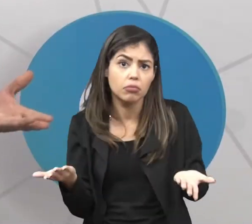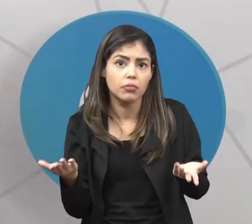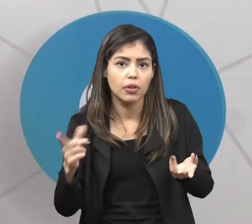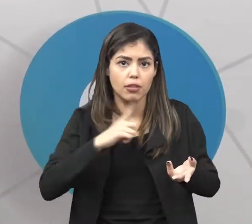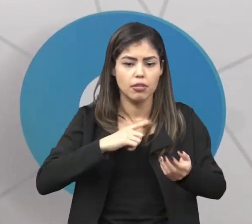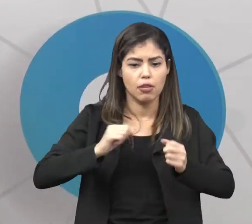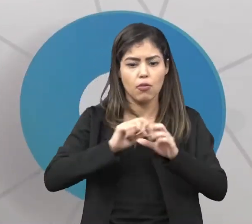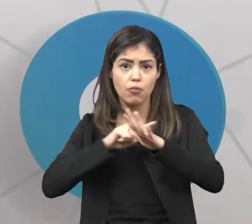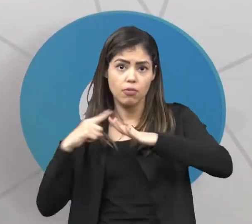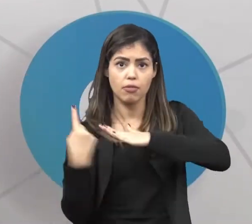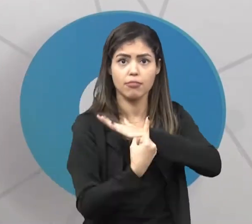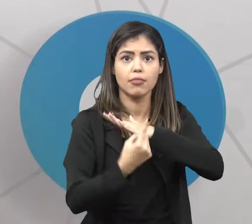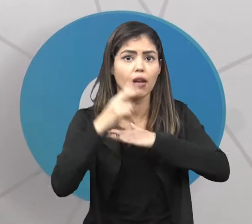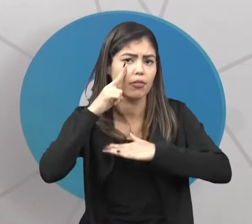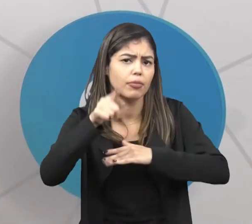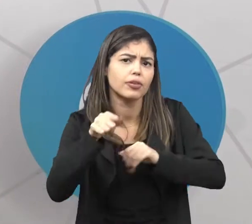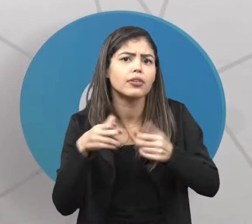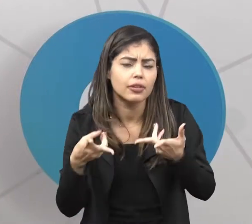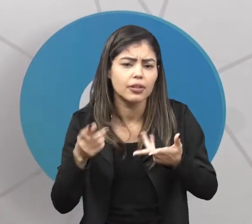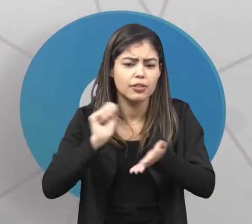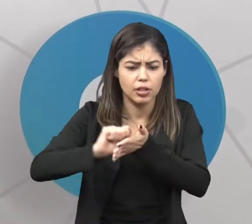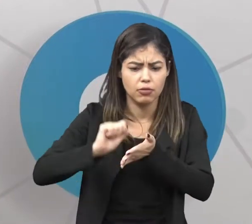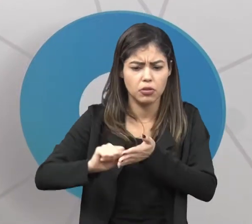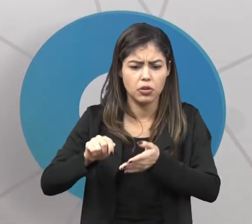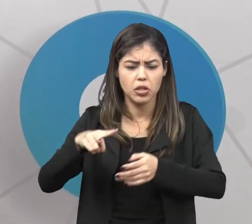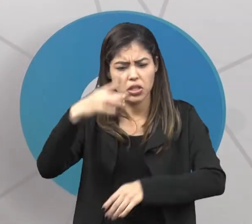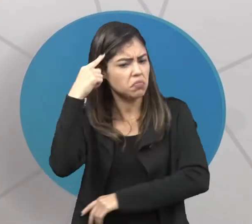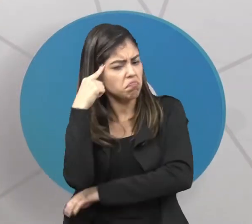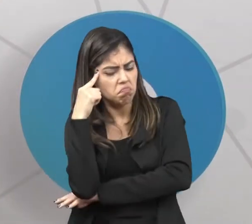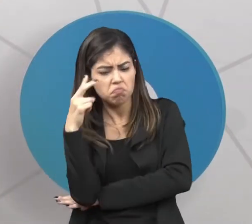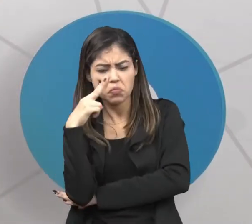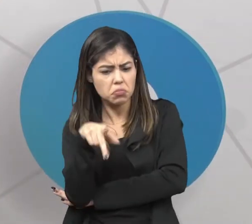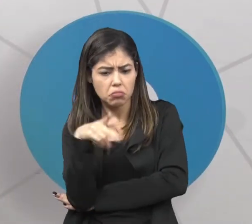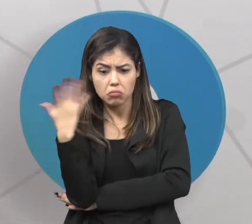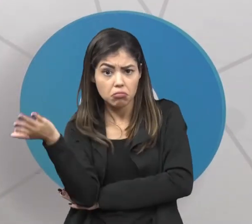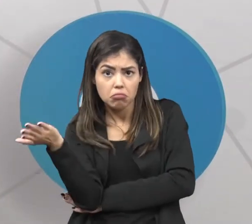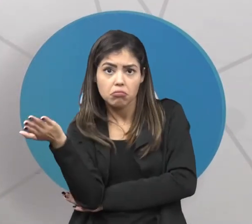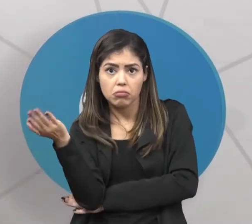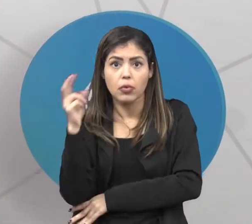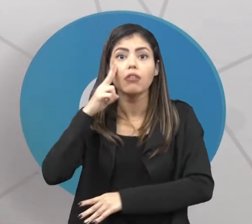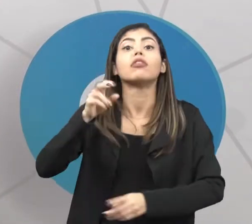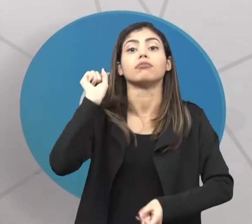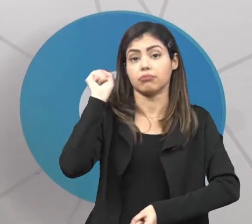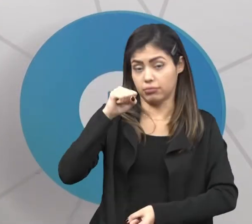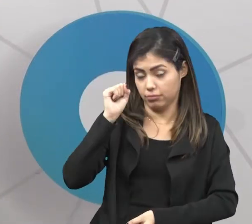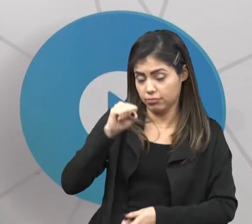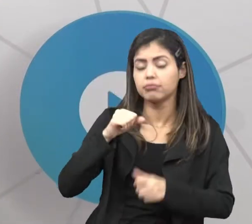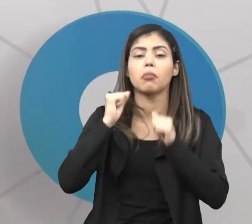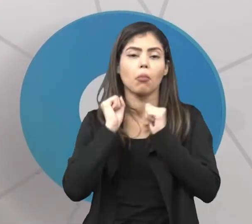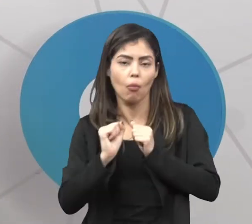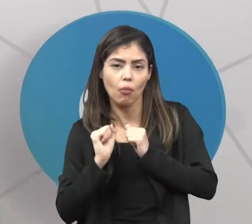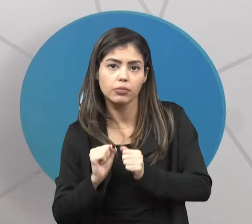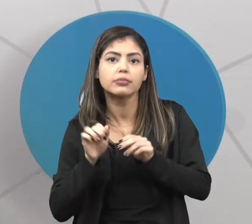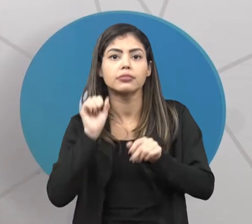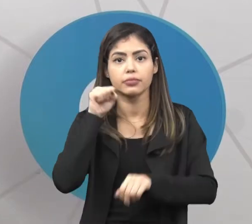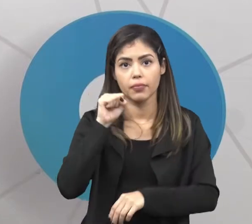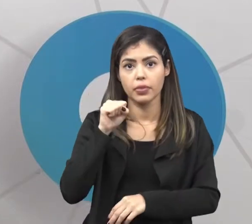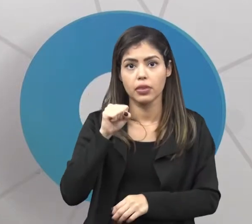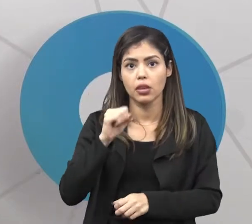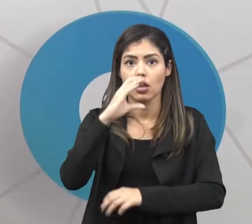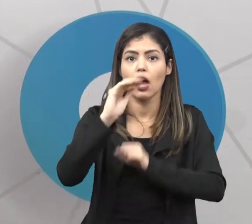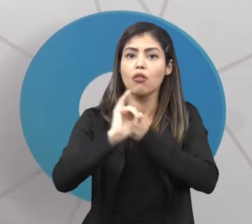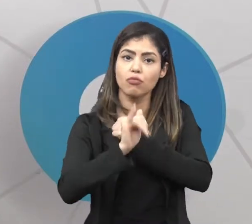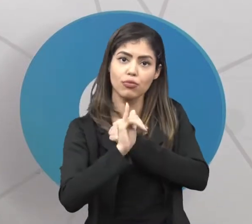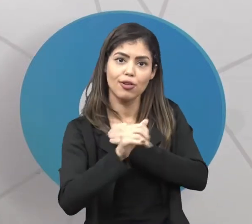já tenha escrito uma crônica sem nem ter se dado conta disso? Isso é possível sim, porque a crônica ela